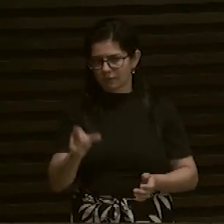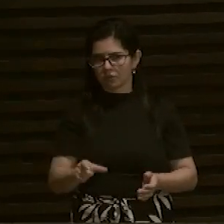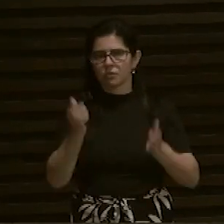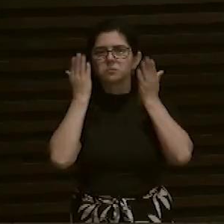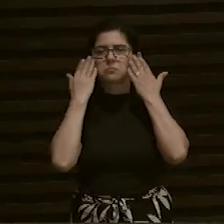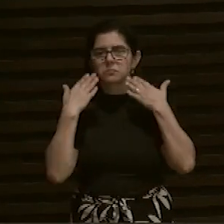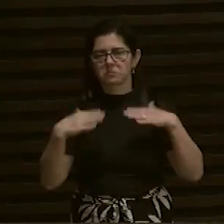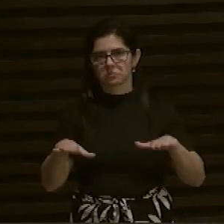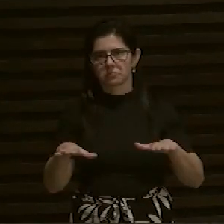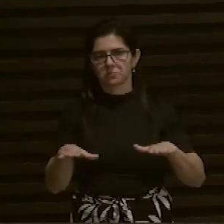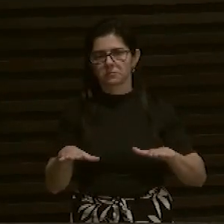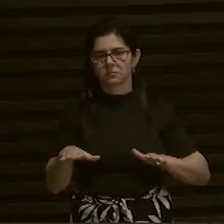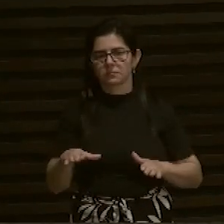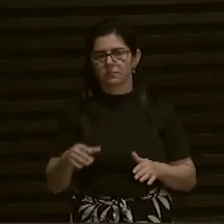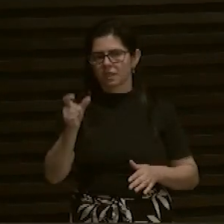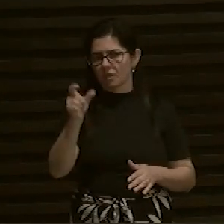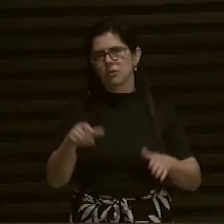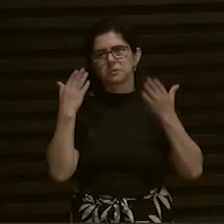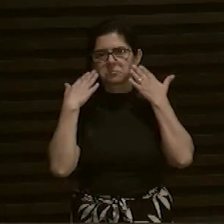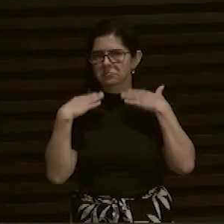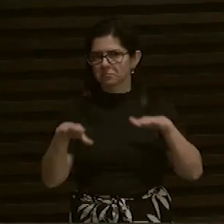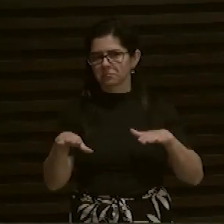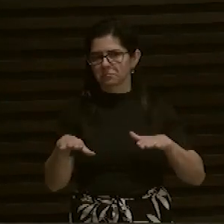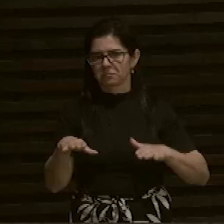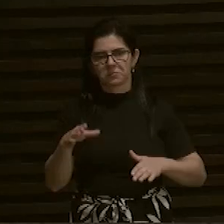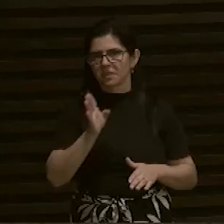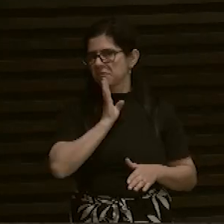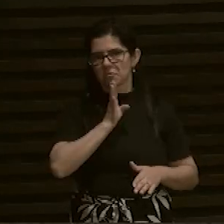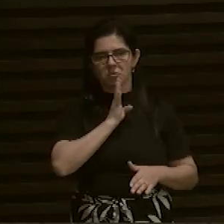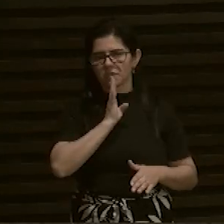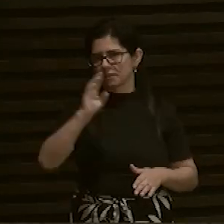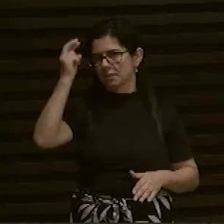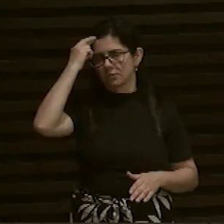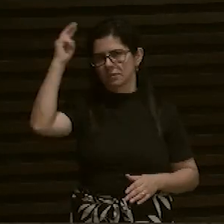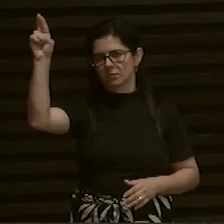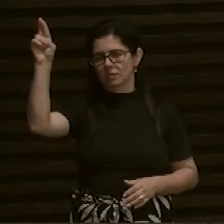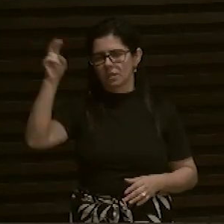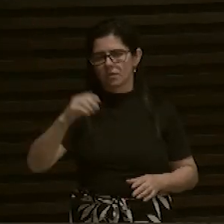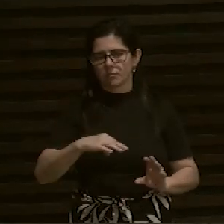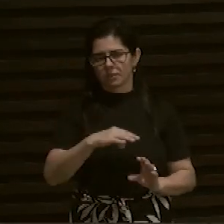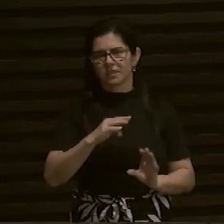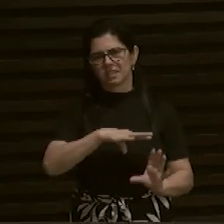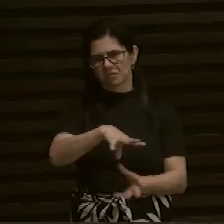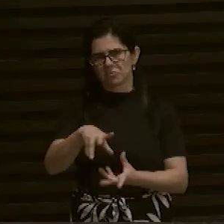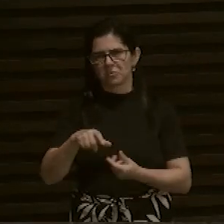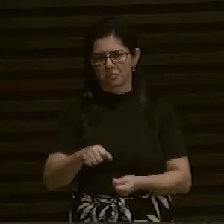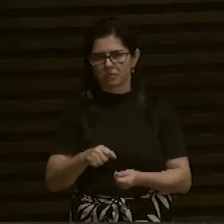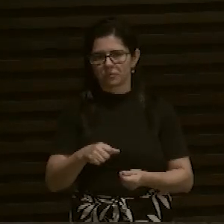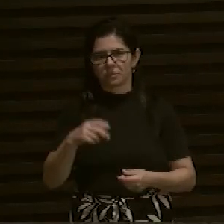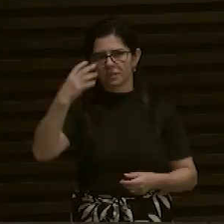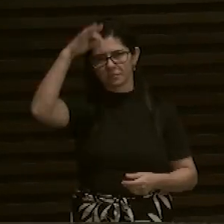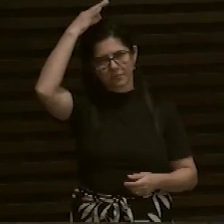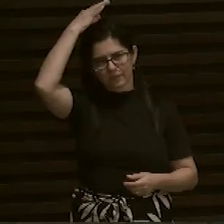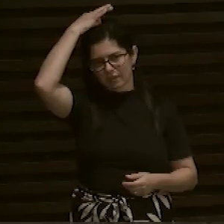na verdade, ele é um homem que não conheceu o Senhor. É um homem que está no mundo, que seu espírito de fato está morto e ele está num